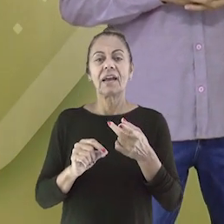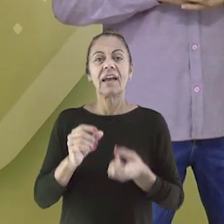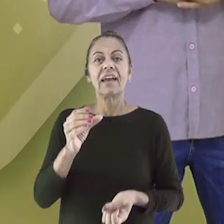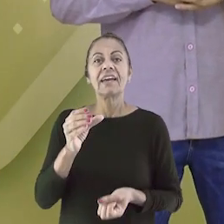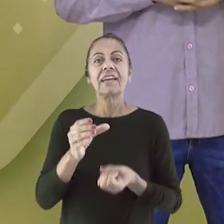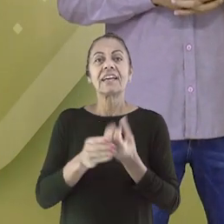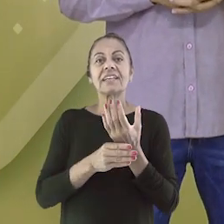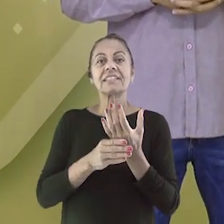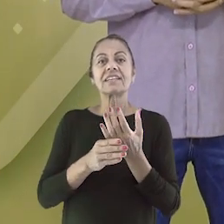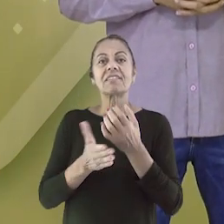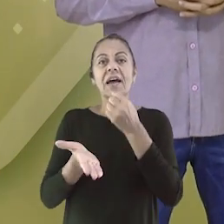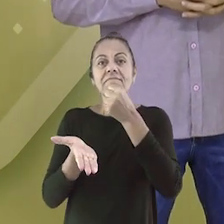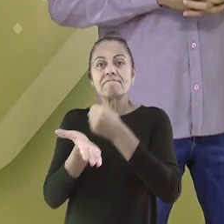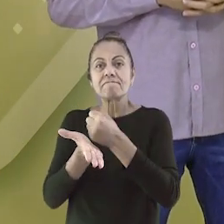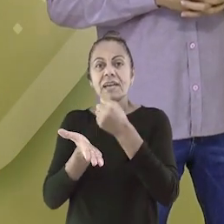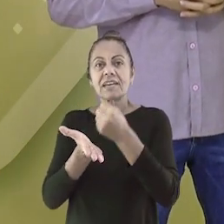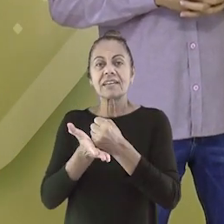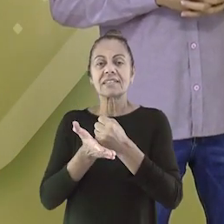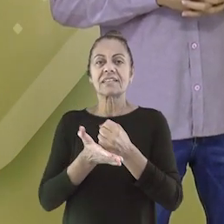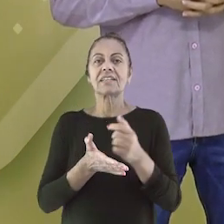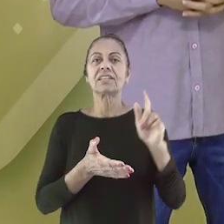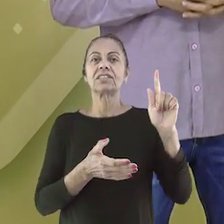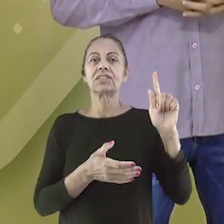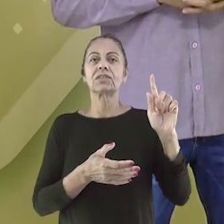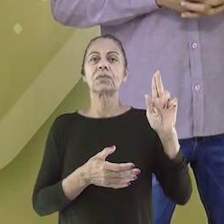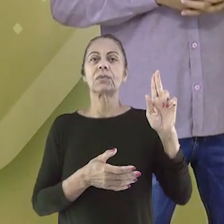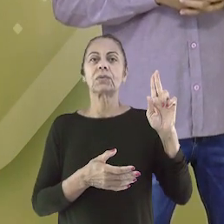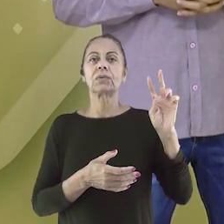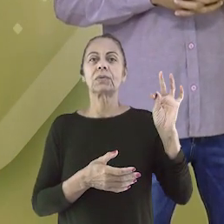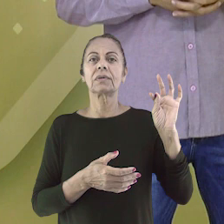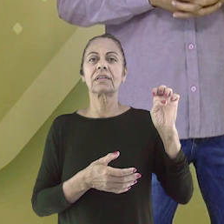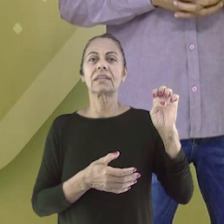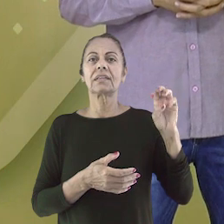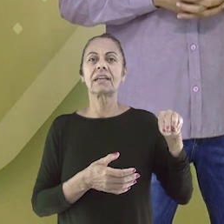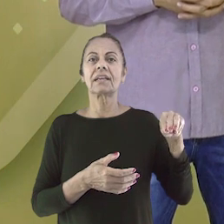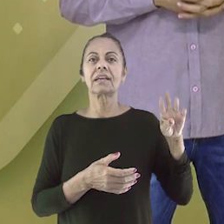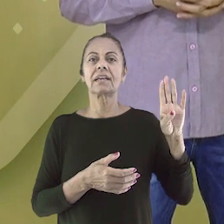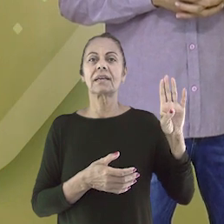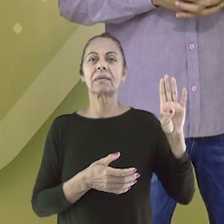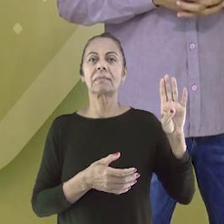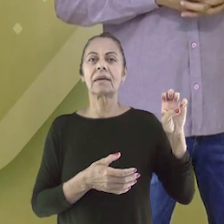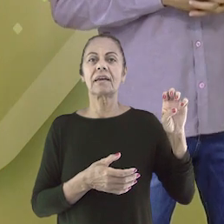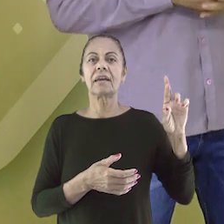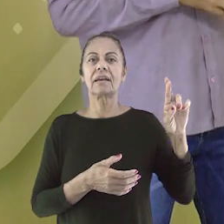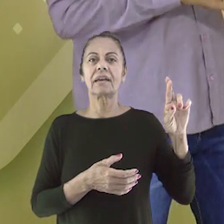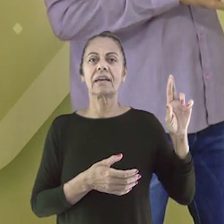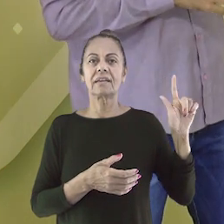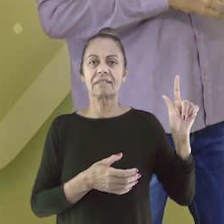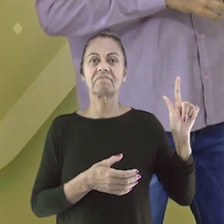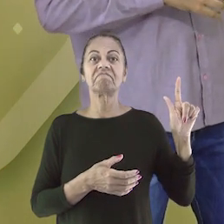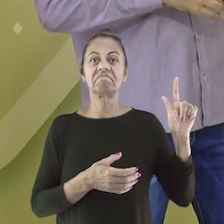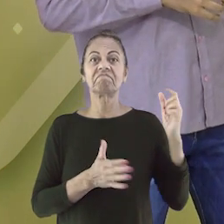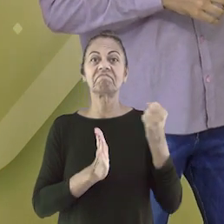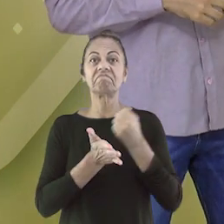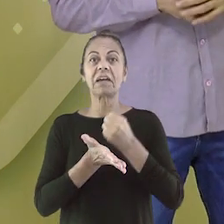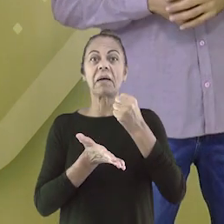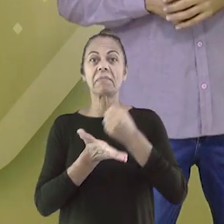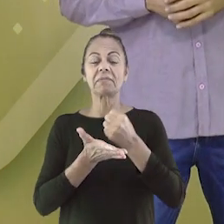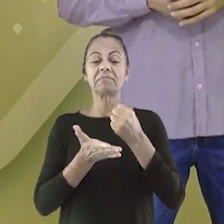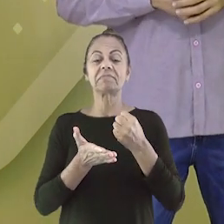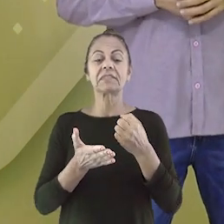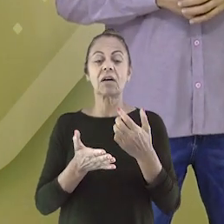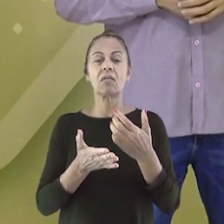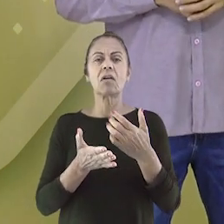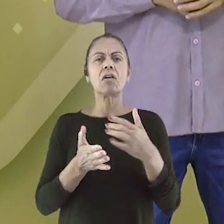agora há pouco, a criação da prensa de Gutenberg. O período do Renascimento foi marcado